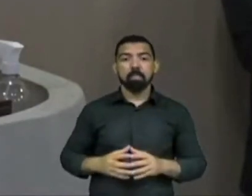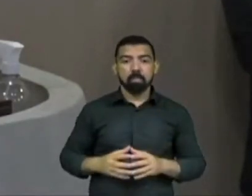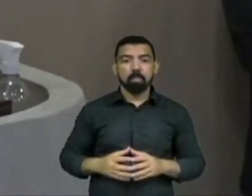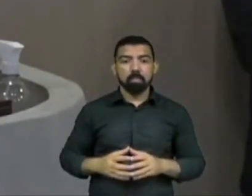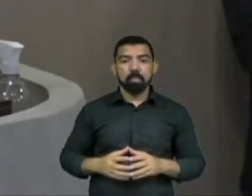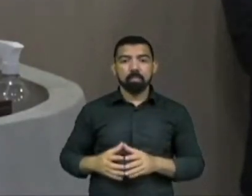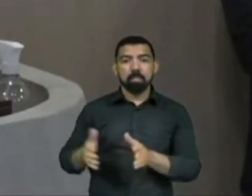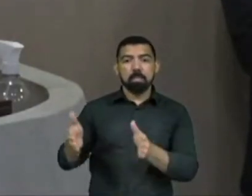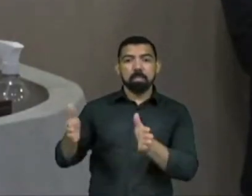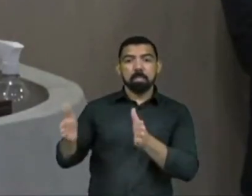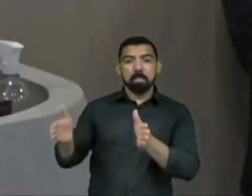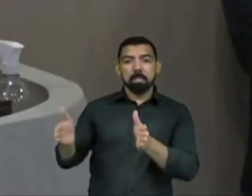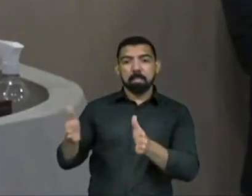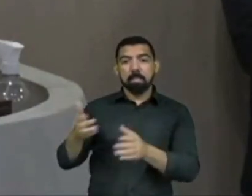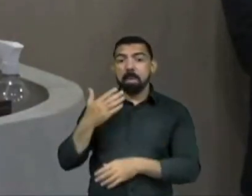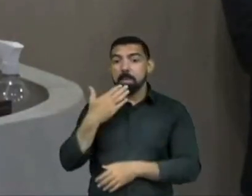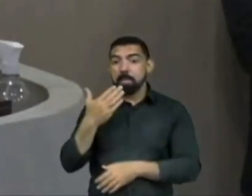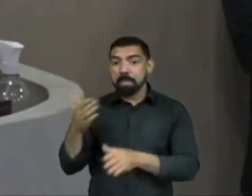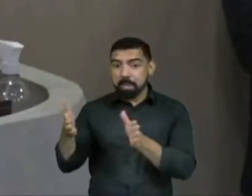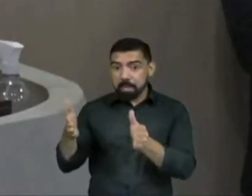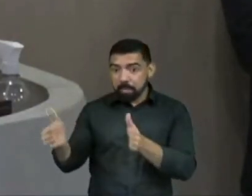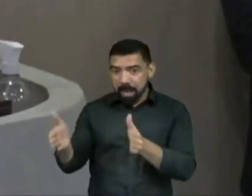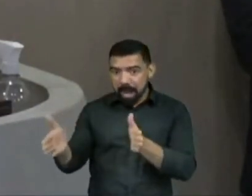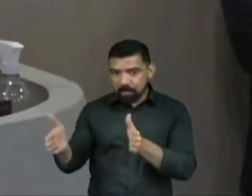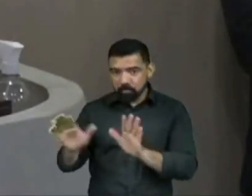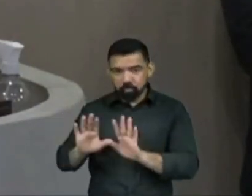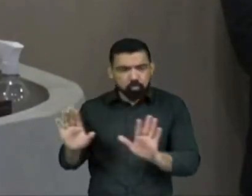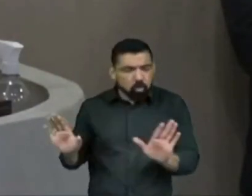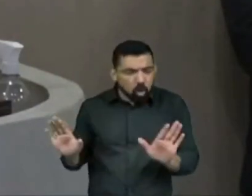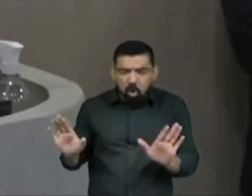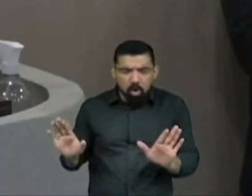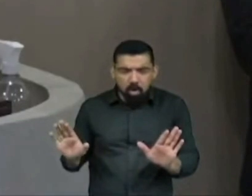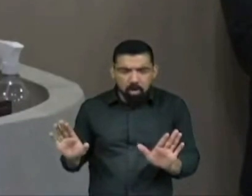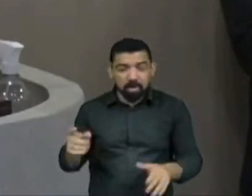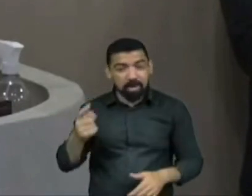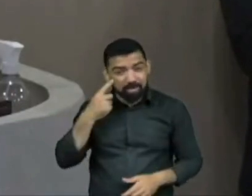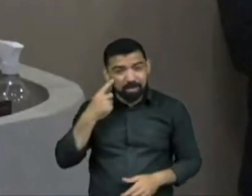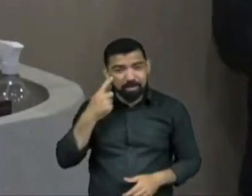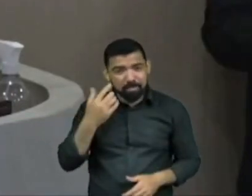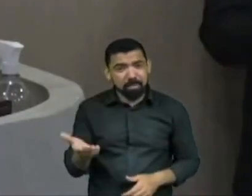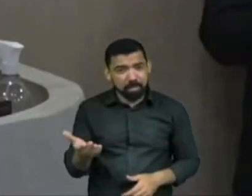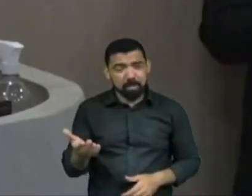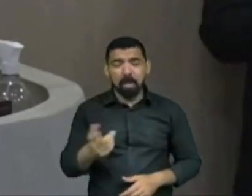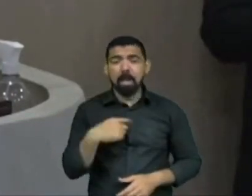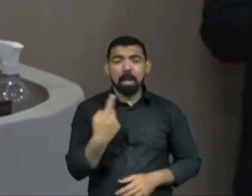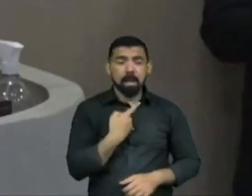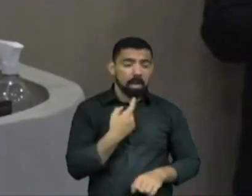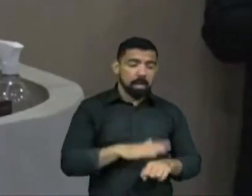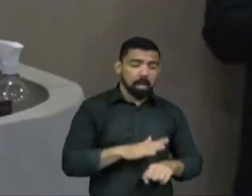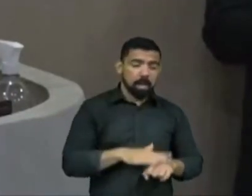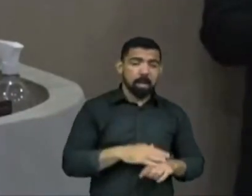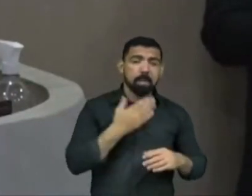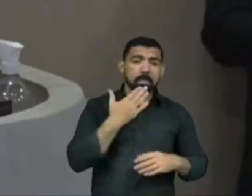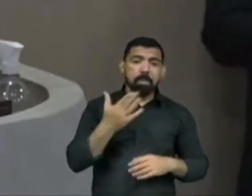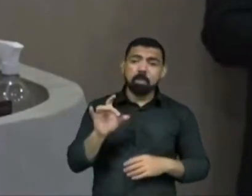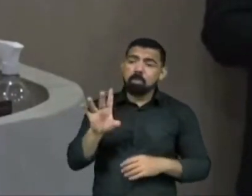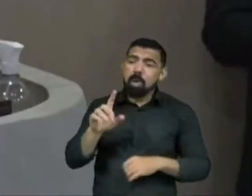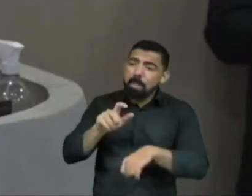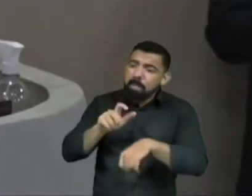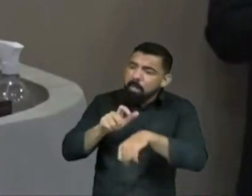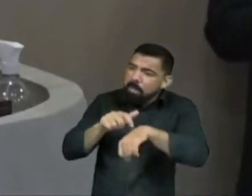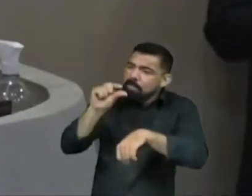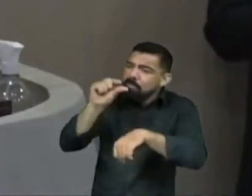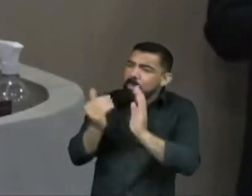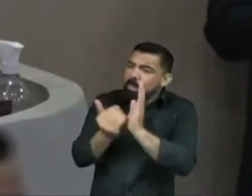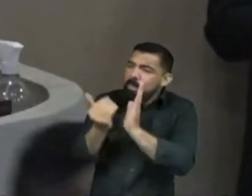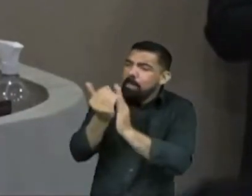prazo. Olha só que loucura. Nós estamos pedindo apenas um pouco mais de tempo